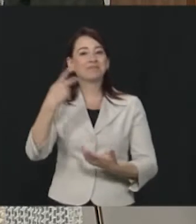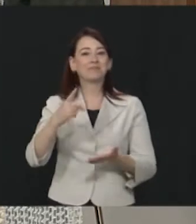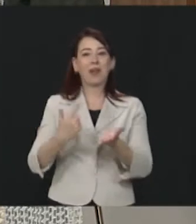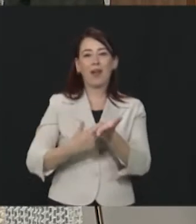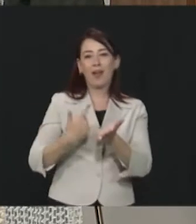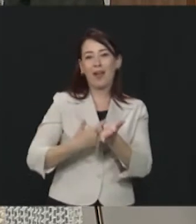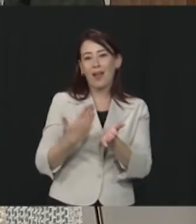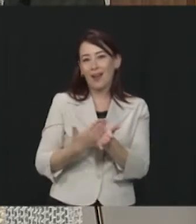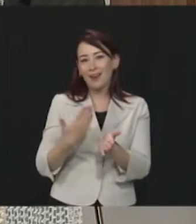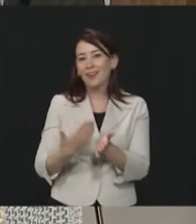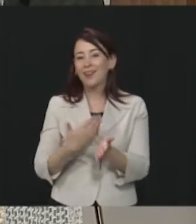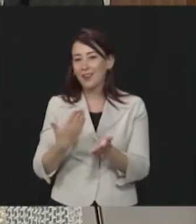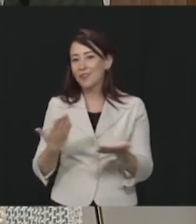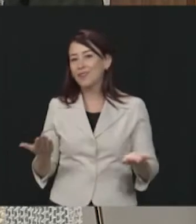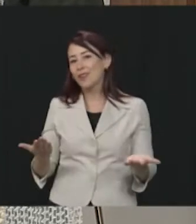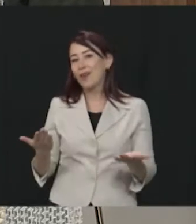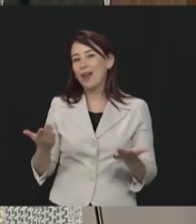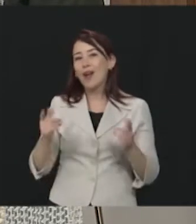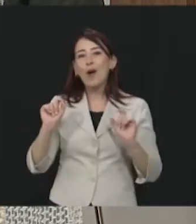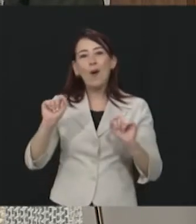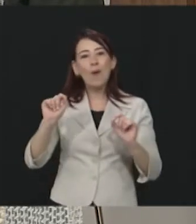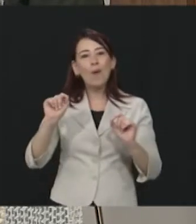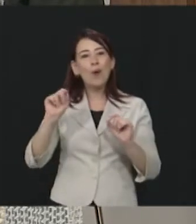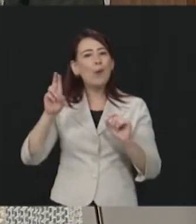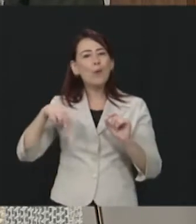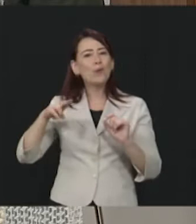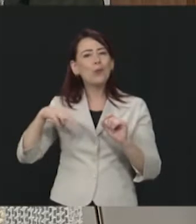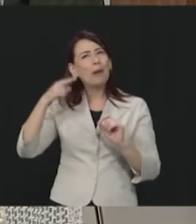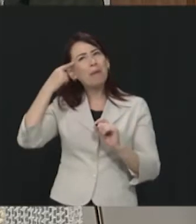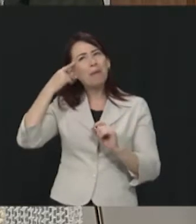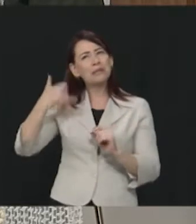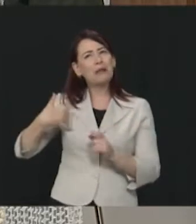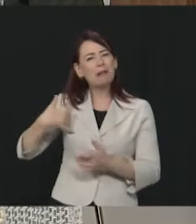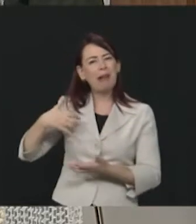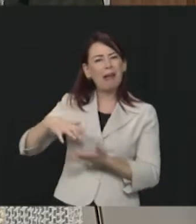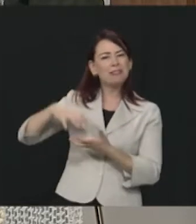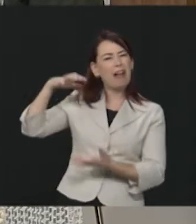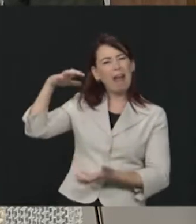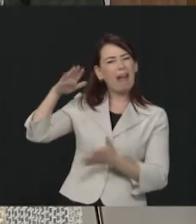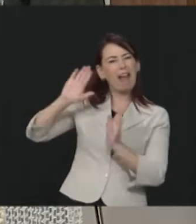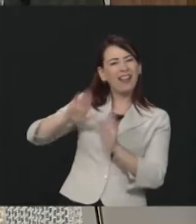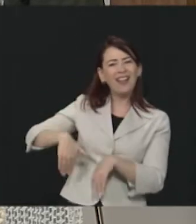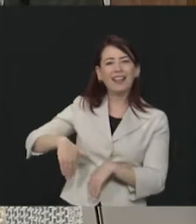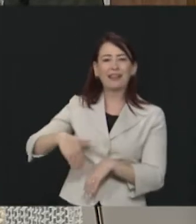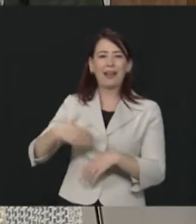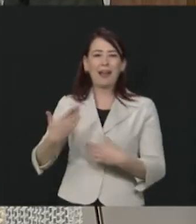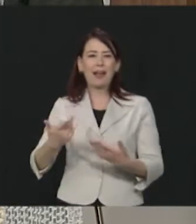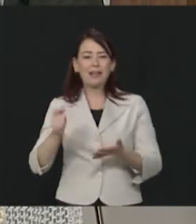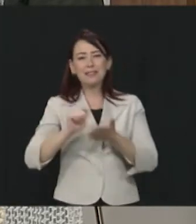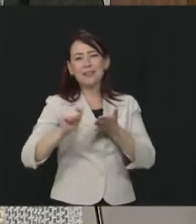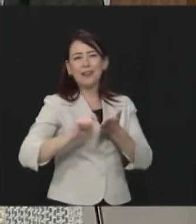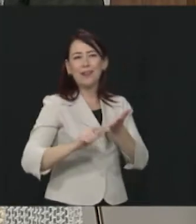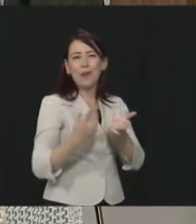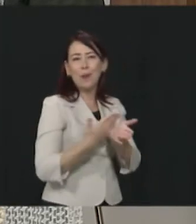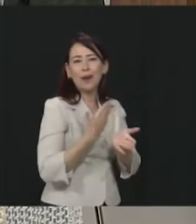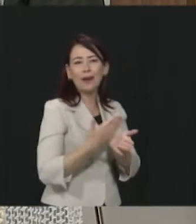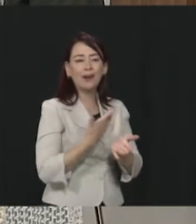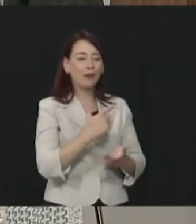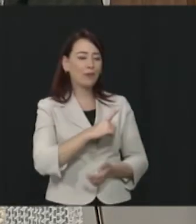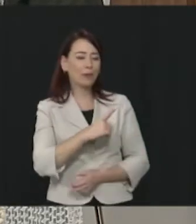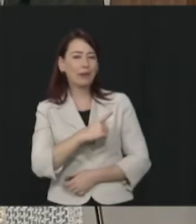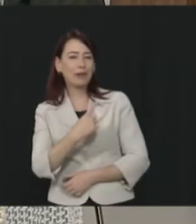acho assim, nunca é tarde, claro, né? A gente sempre tem esse sonho, né, de ter um filho, escrever um livro, plantar